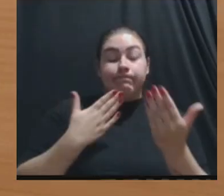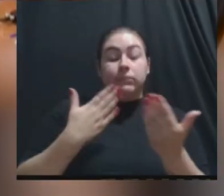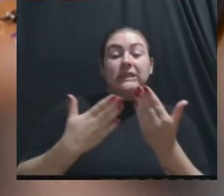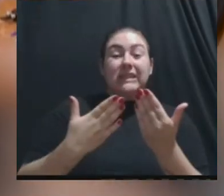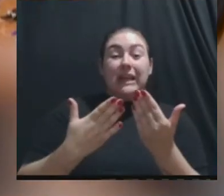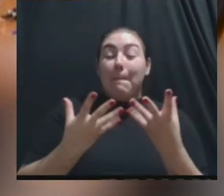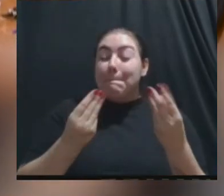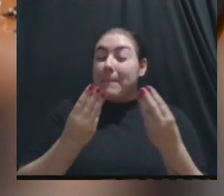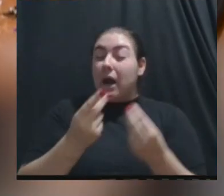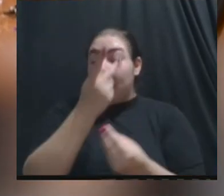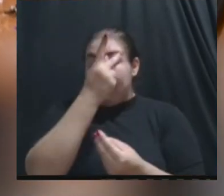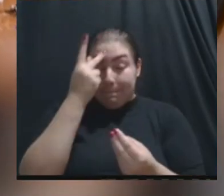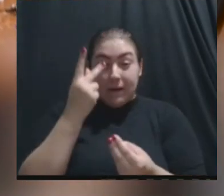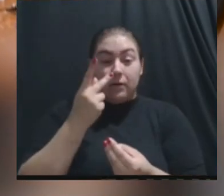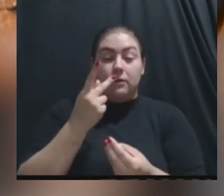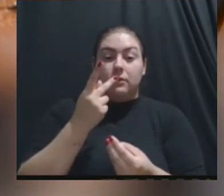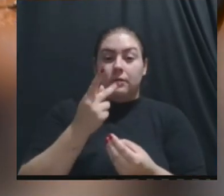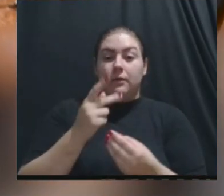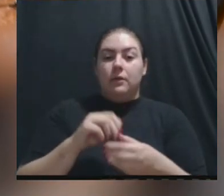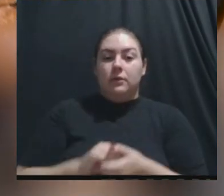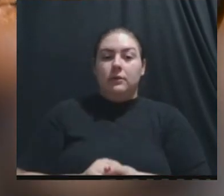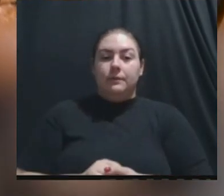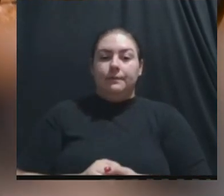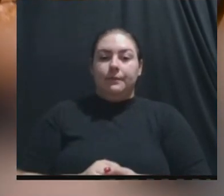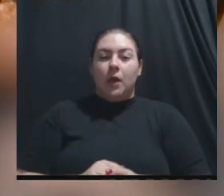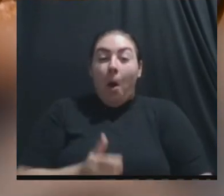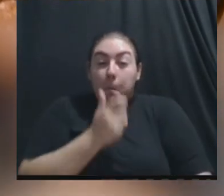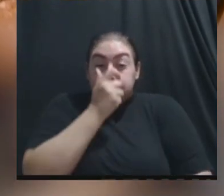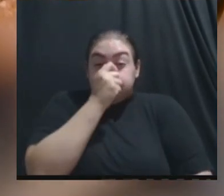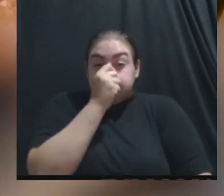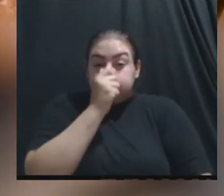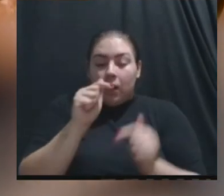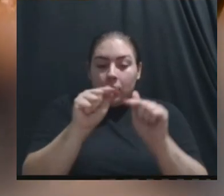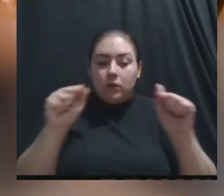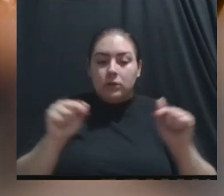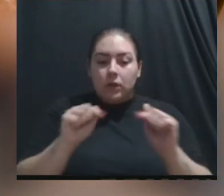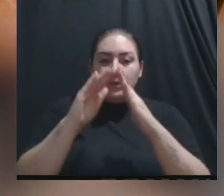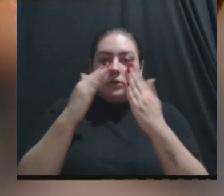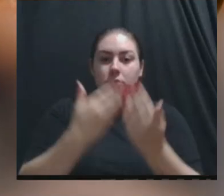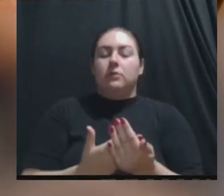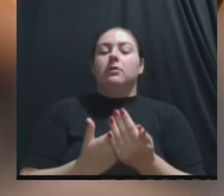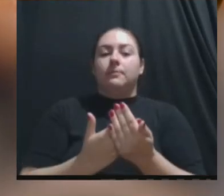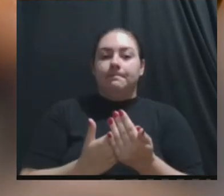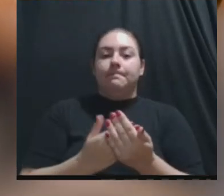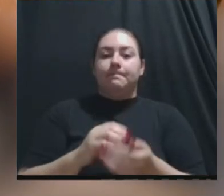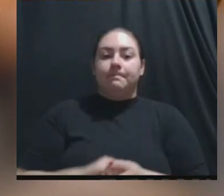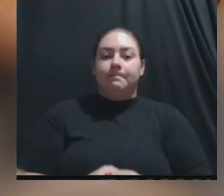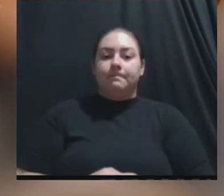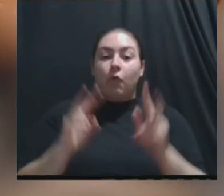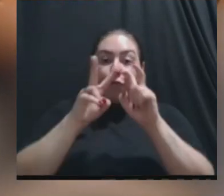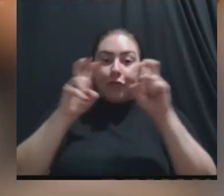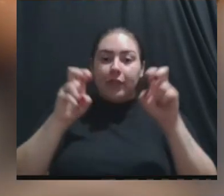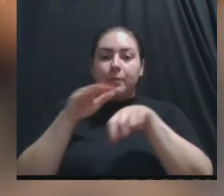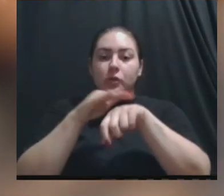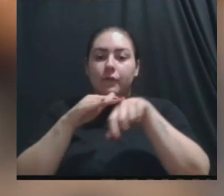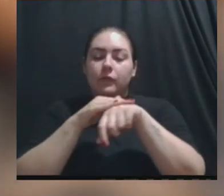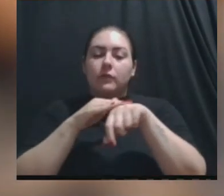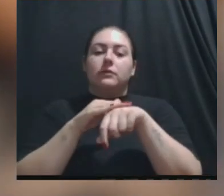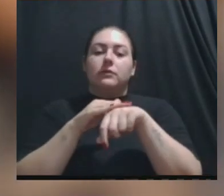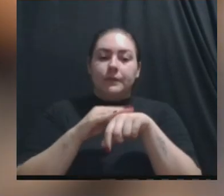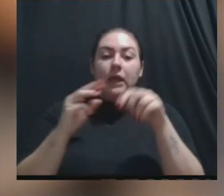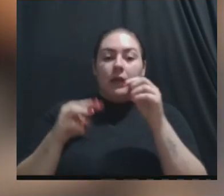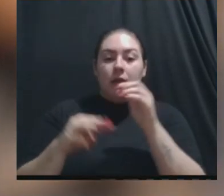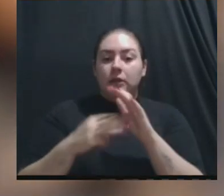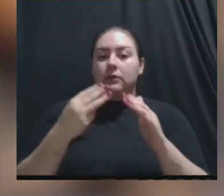ensino. A superlotação nas salas de aula foi tema na terceira reunião ordinária de 2026 da Comissão de Defesa dos Direitos